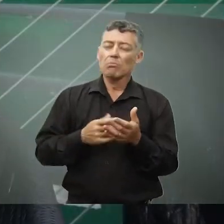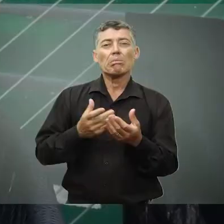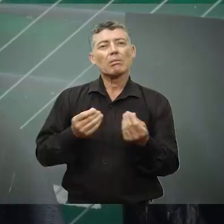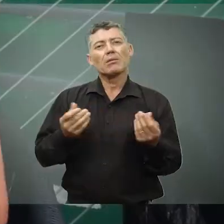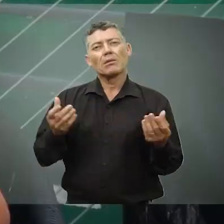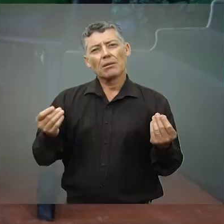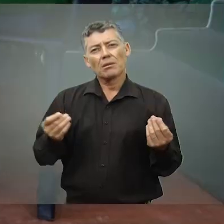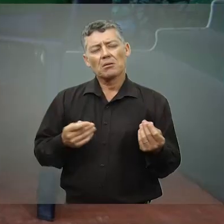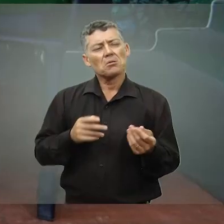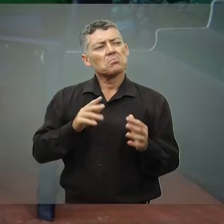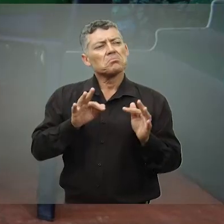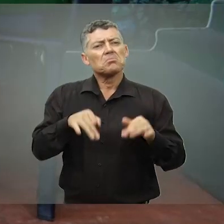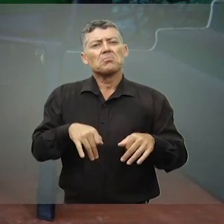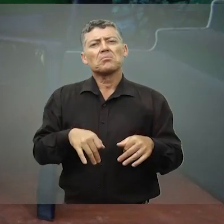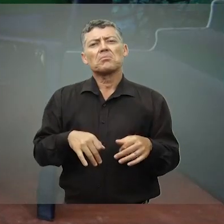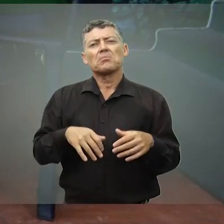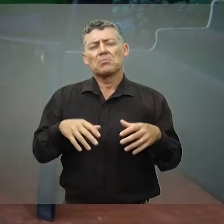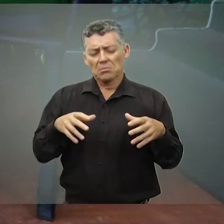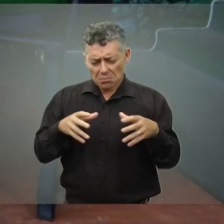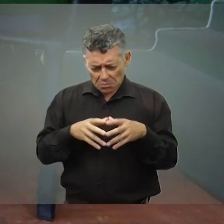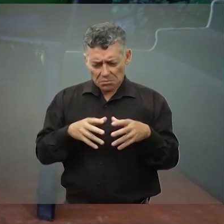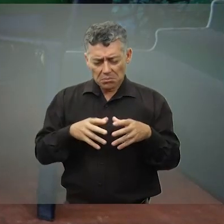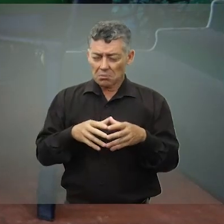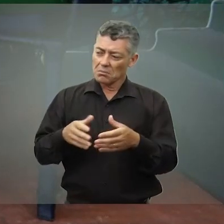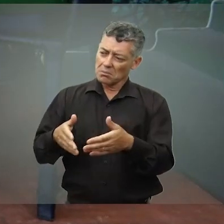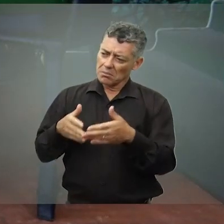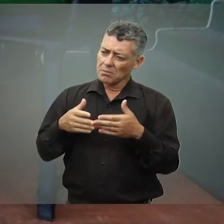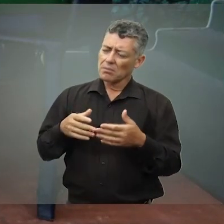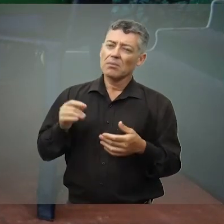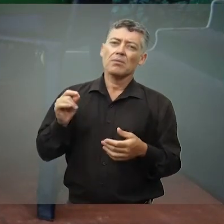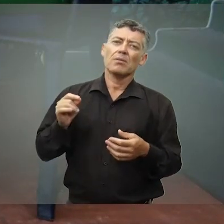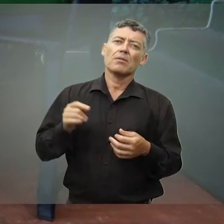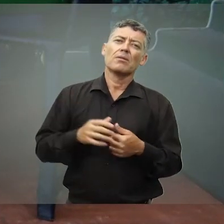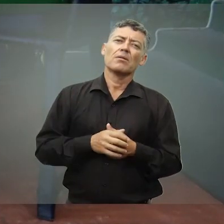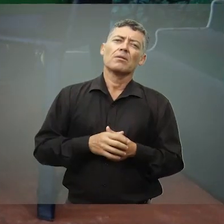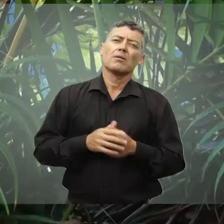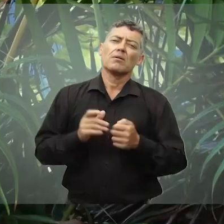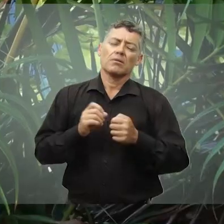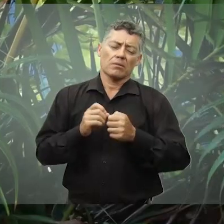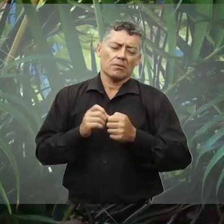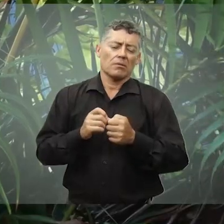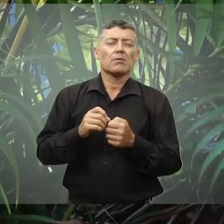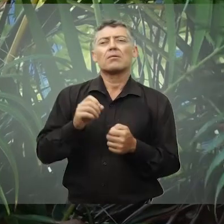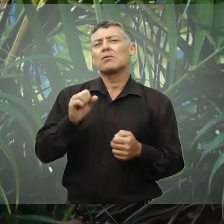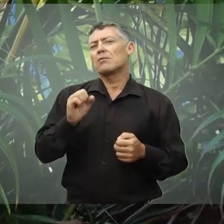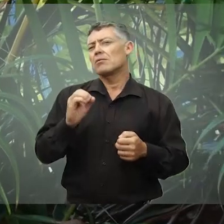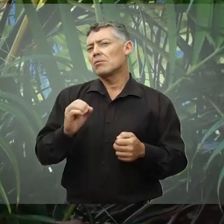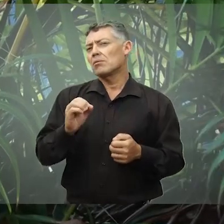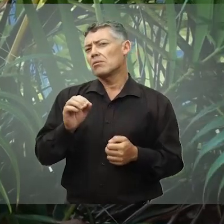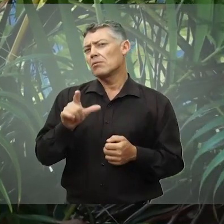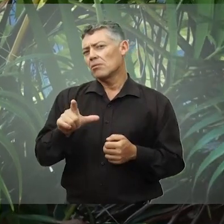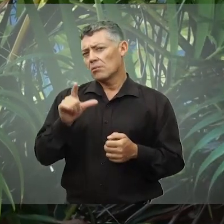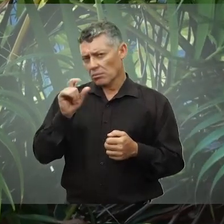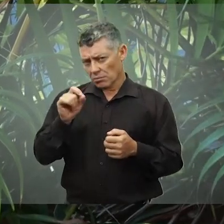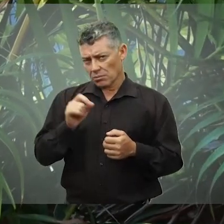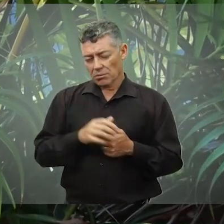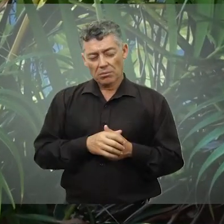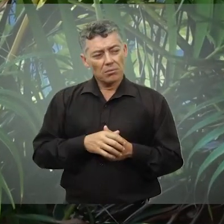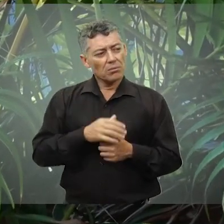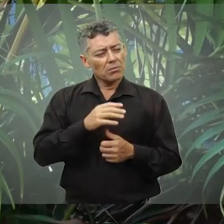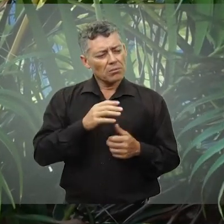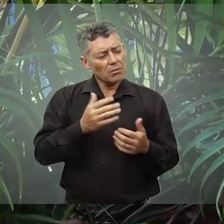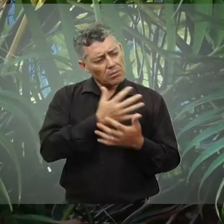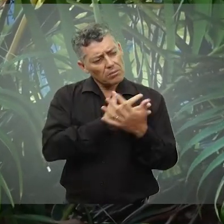sua carreira. Enfim, que o público gosta, que o público pede. Vamos fazer Me Sinto Só, que essa música... eu